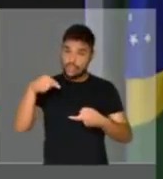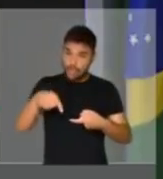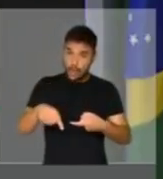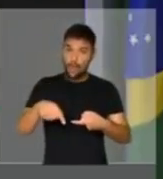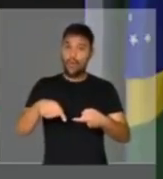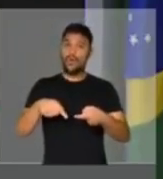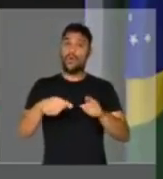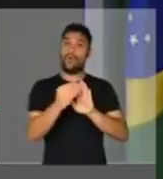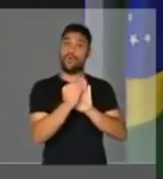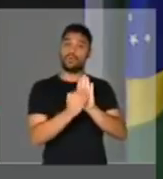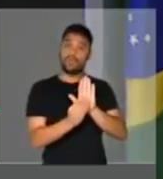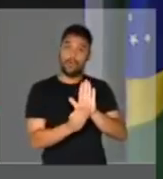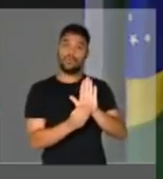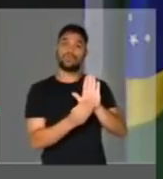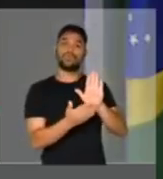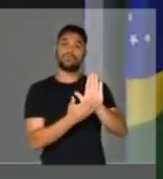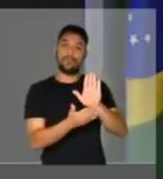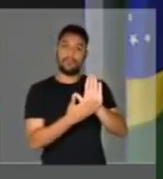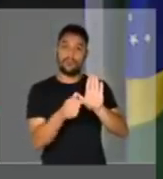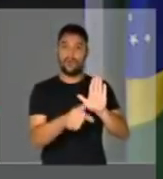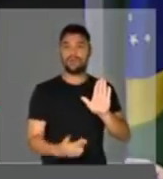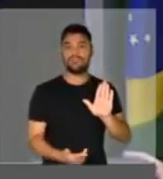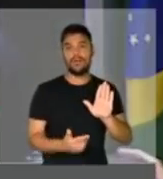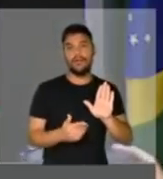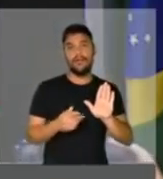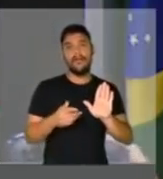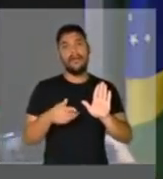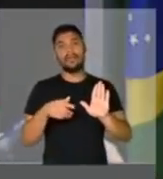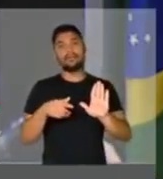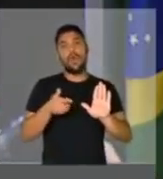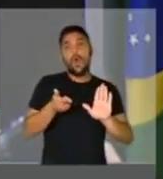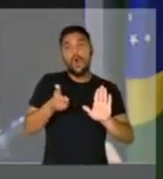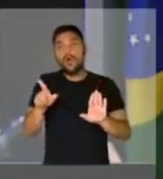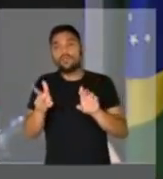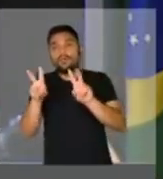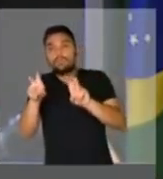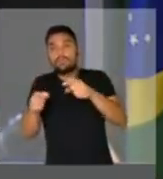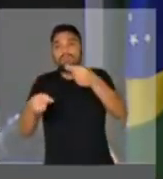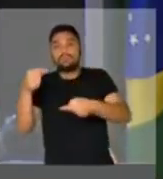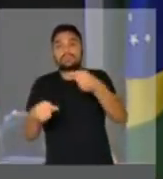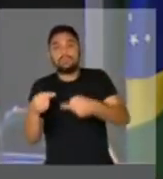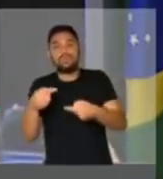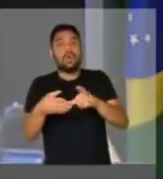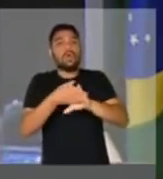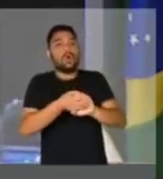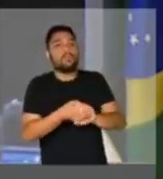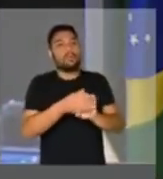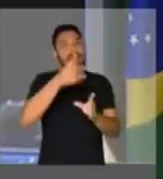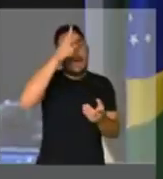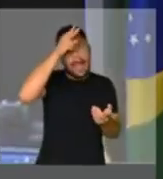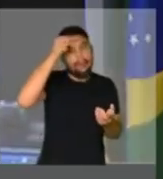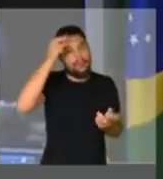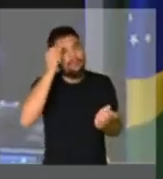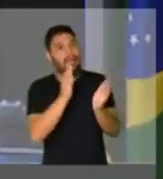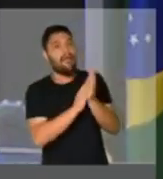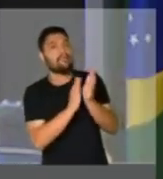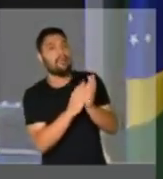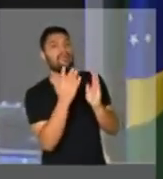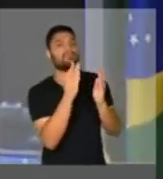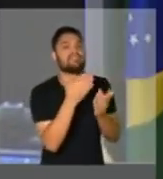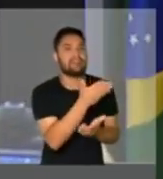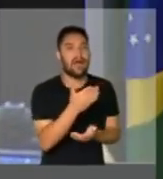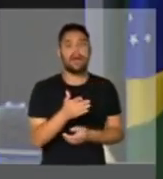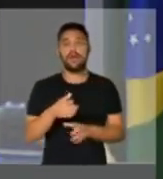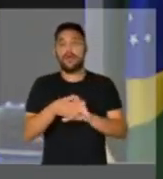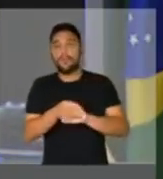matéria, não pode falar sobre São José da Piraporinha, cumprimentar o prefeito que fez aniversário,